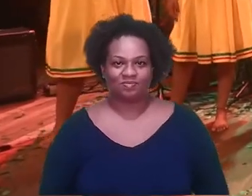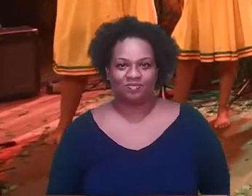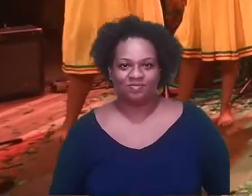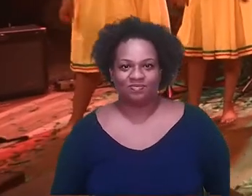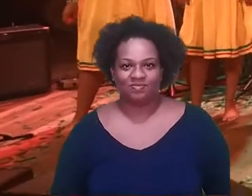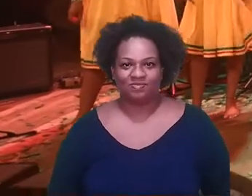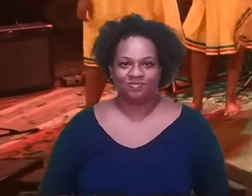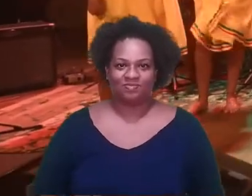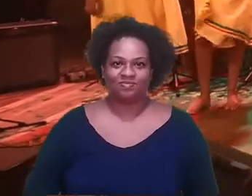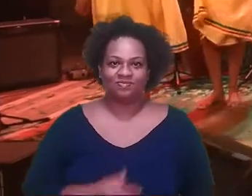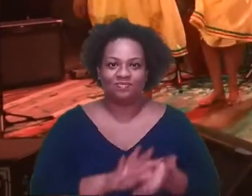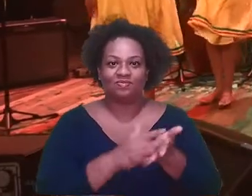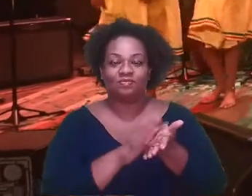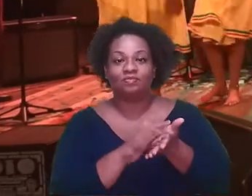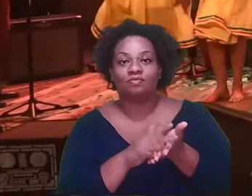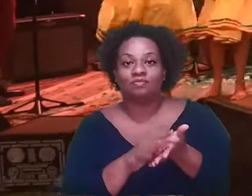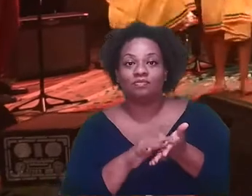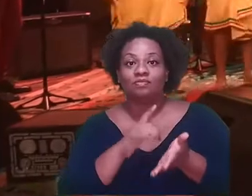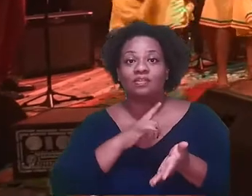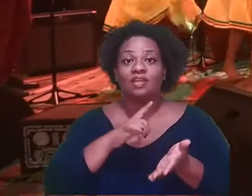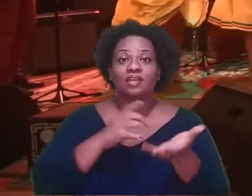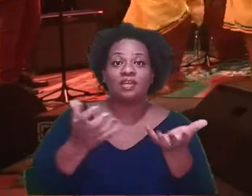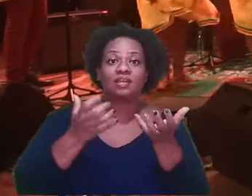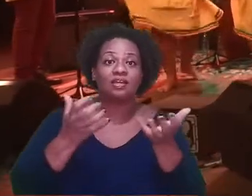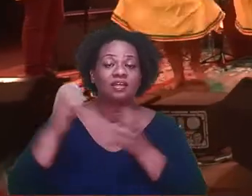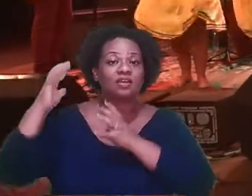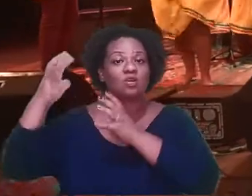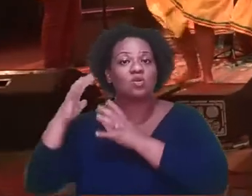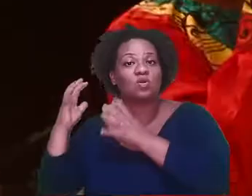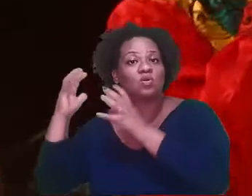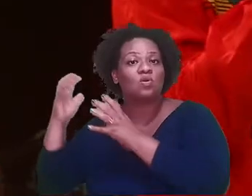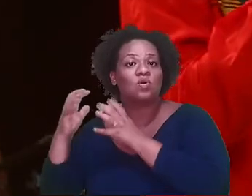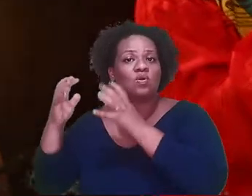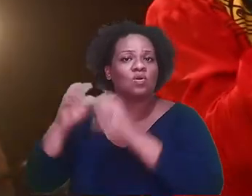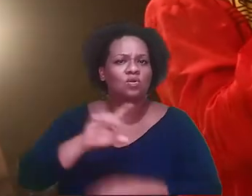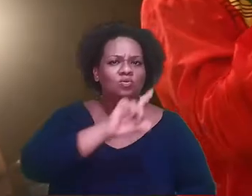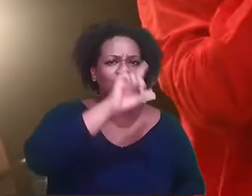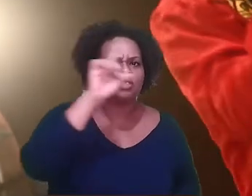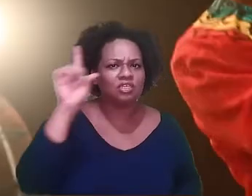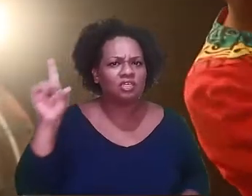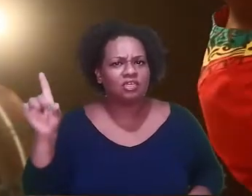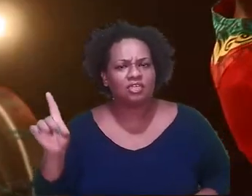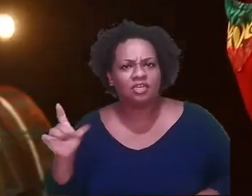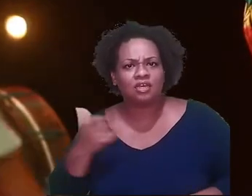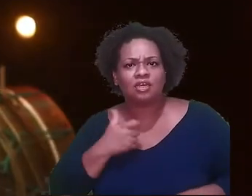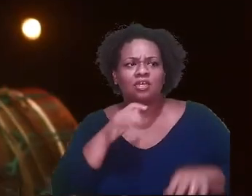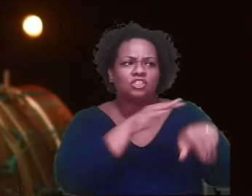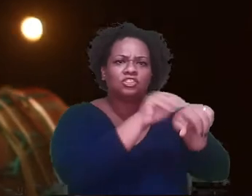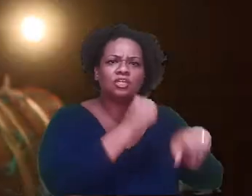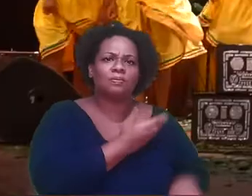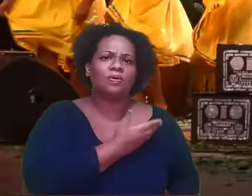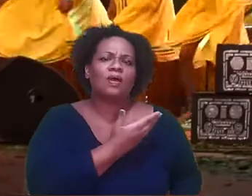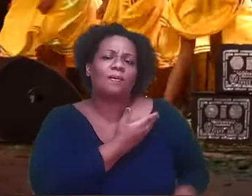Ela não trata e não tempera o meu peixe, mesmo que ela me deixa, vou pro coco vadear. Um dia desse pra fazer garra comigo, chamou um amigo e foi